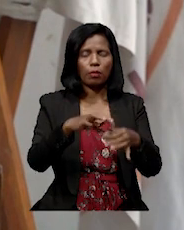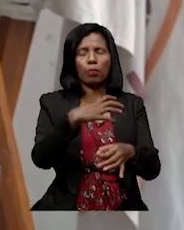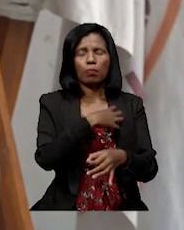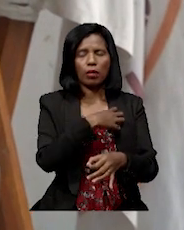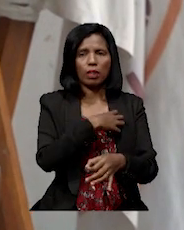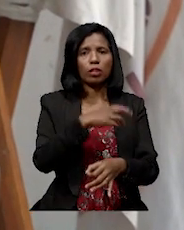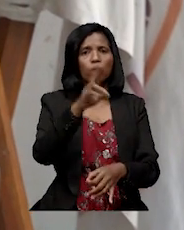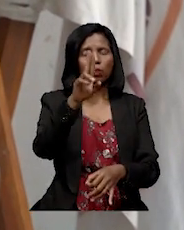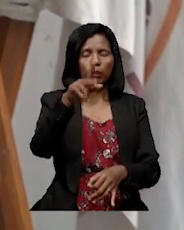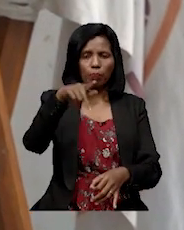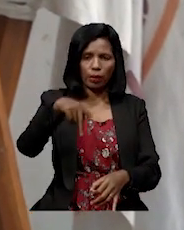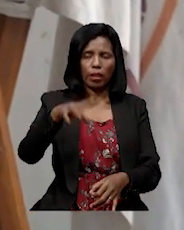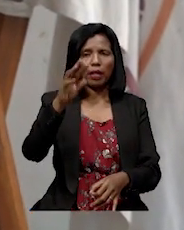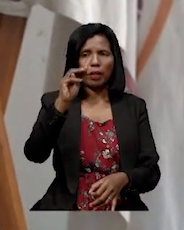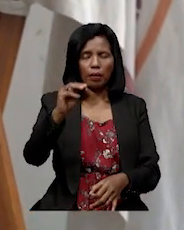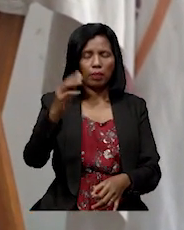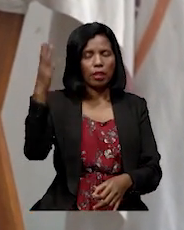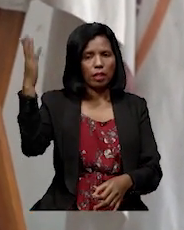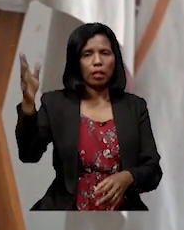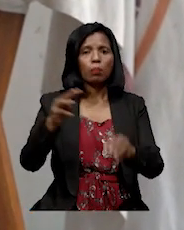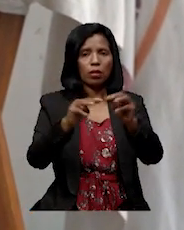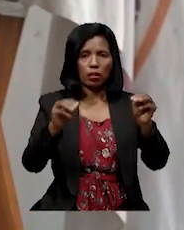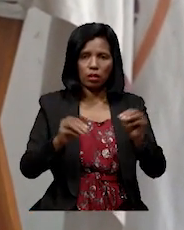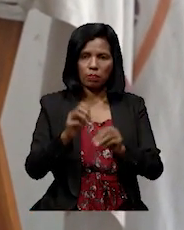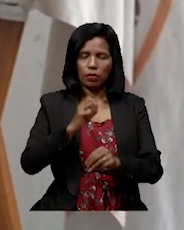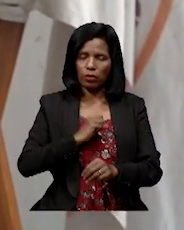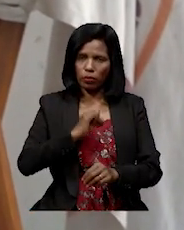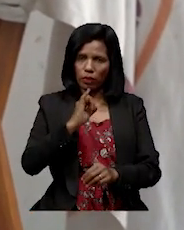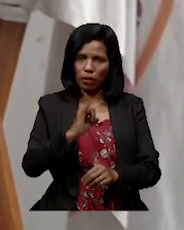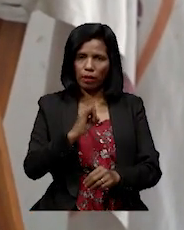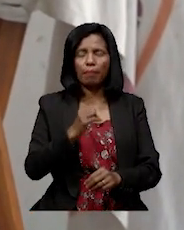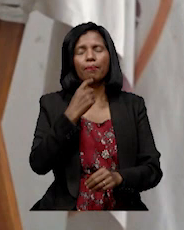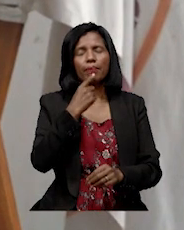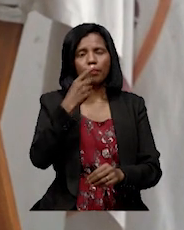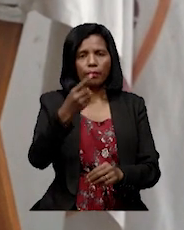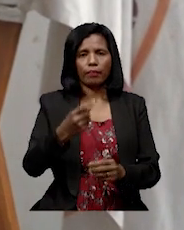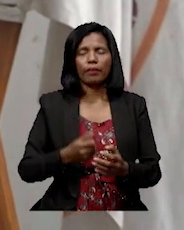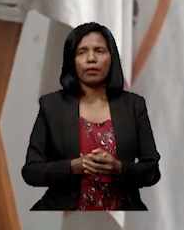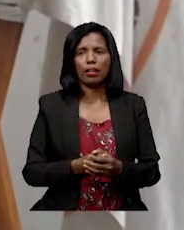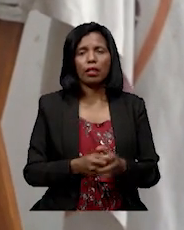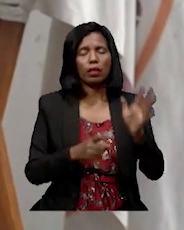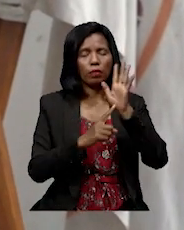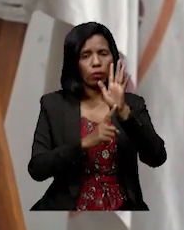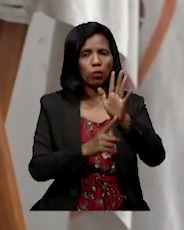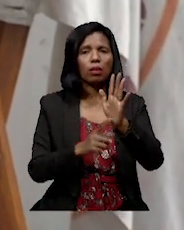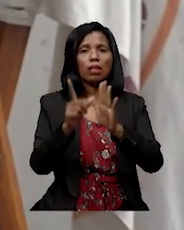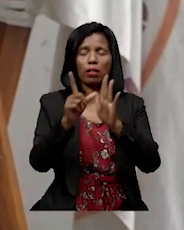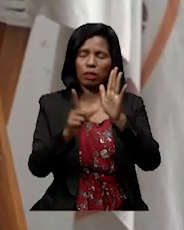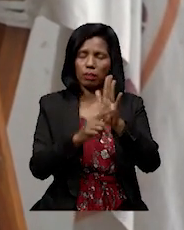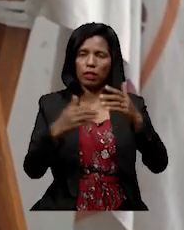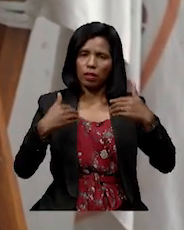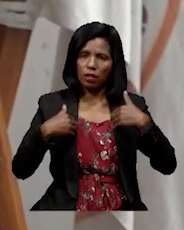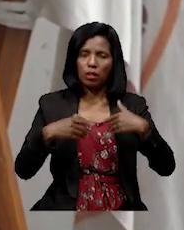UPM nebe destacada ia município Covalima ne dune abrigo pa fatos no base legal nebe iha